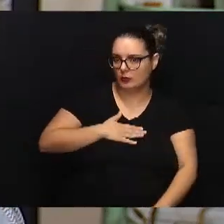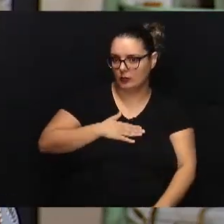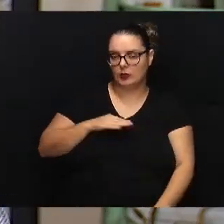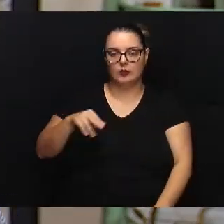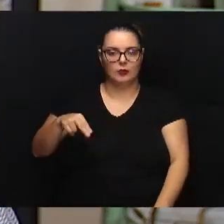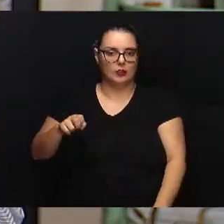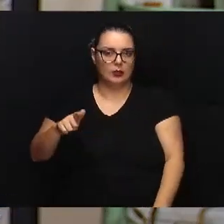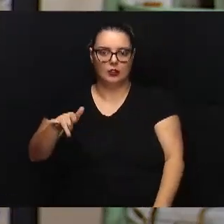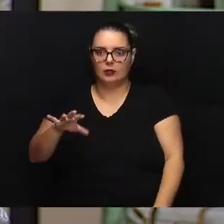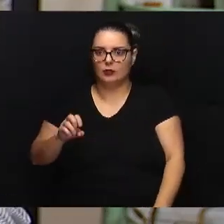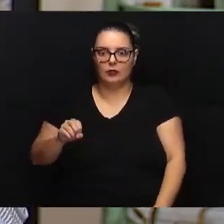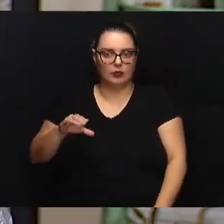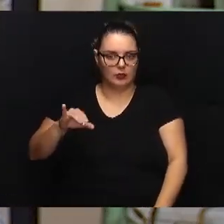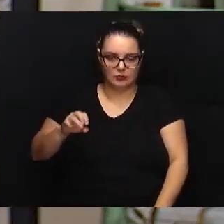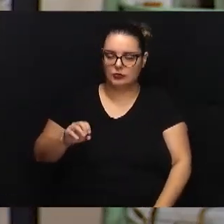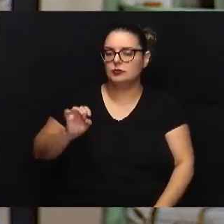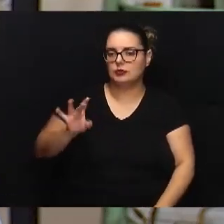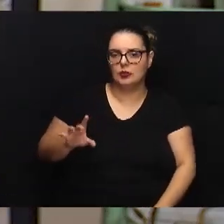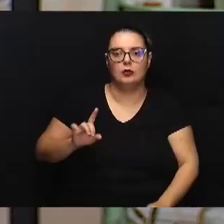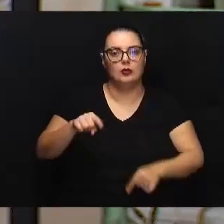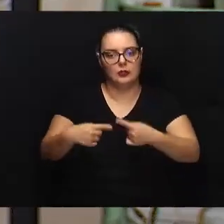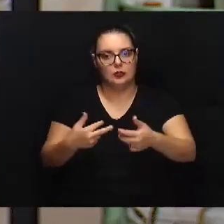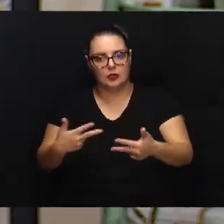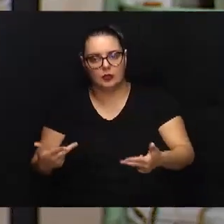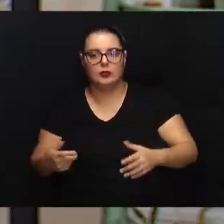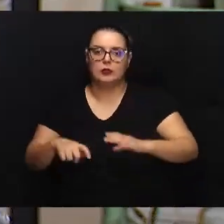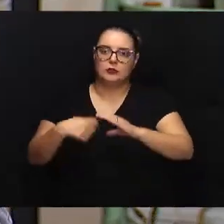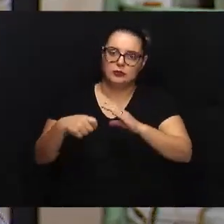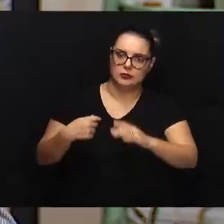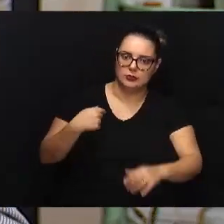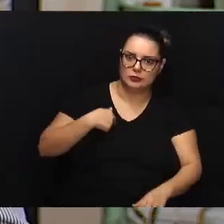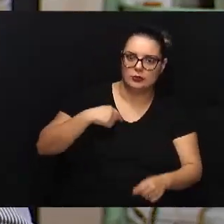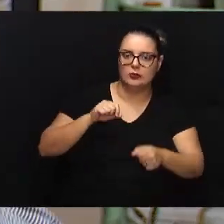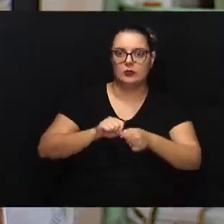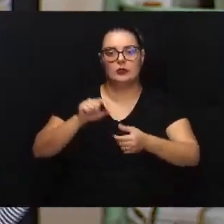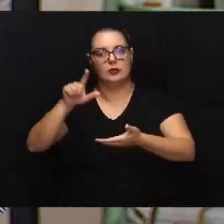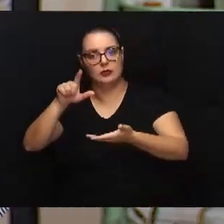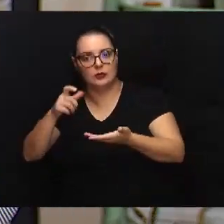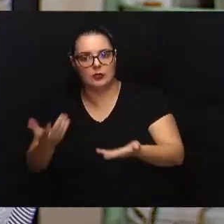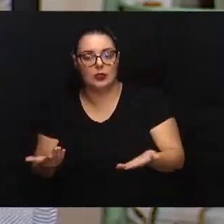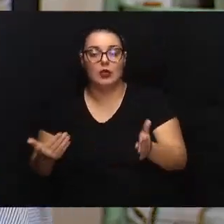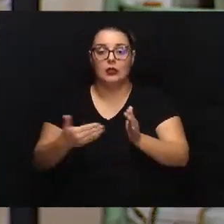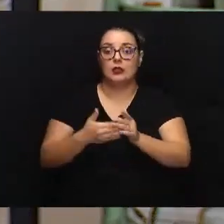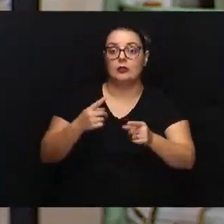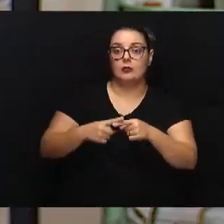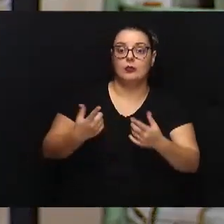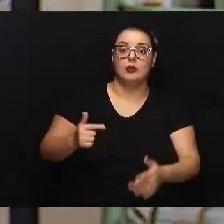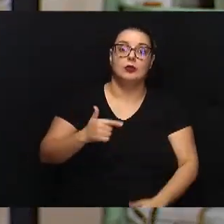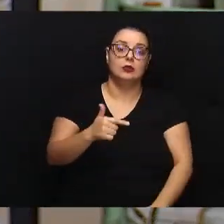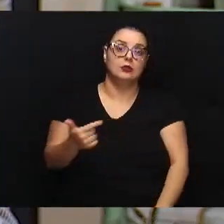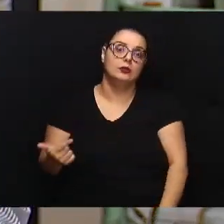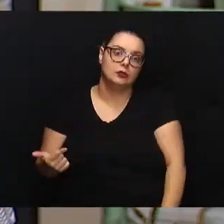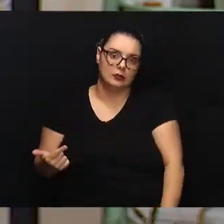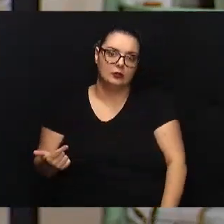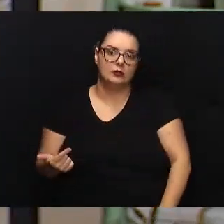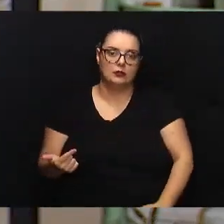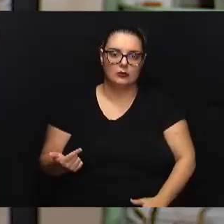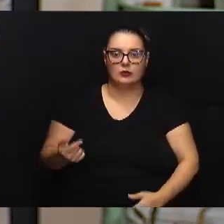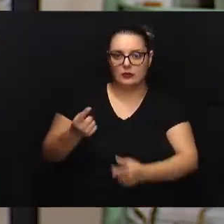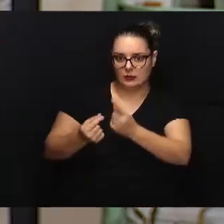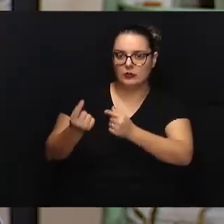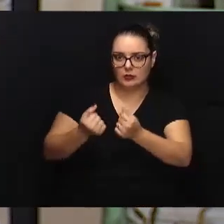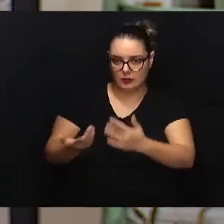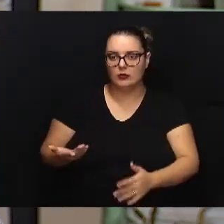isso. O restante eu faço, os vídeos eu faço, as fotos eu faço. Até porque a gente não tem budget, orçamento suficiente para